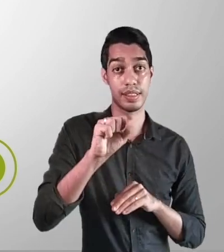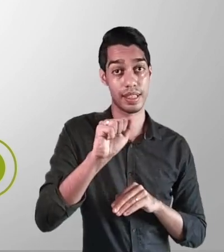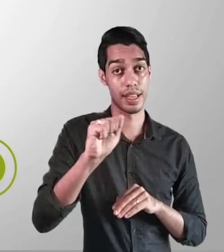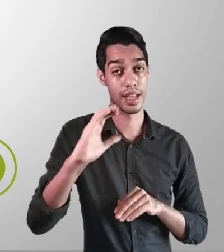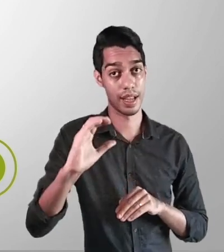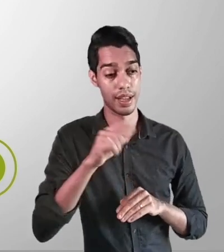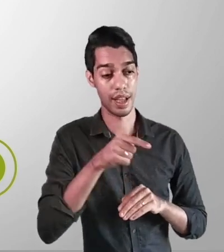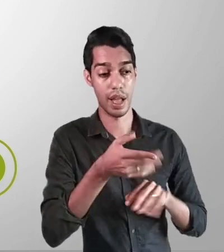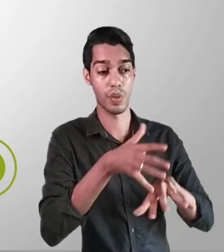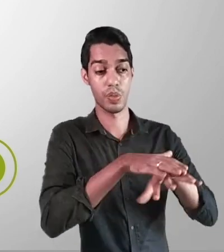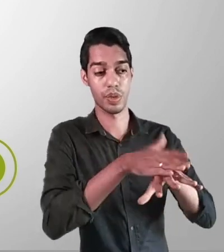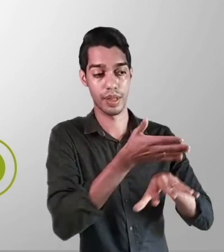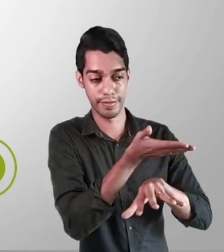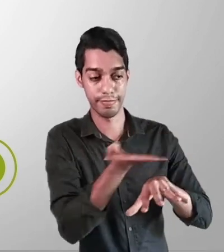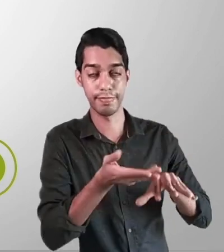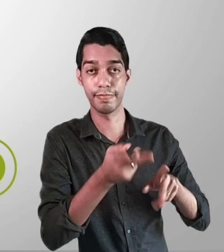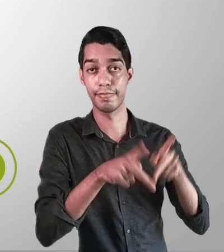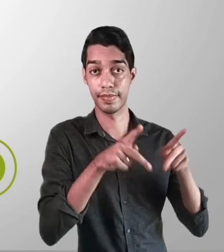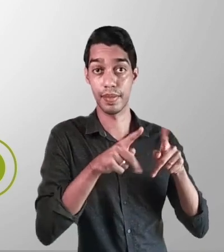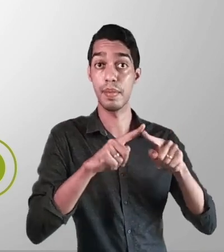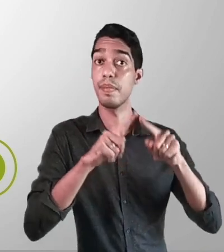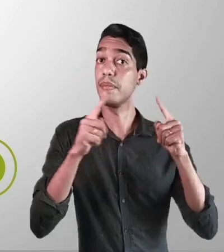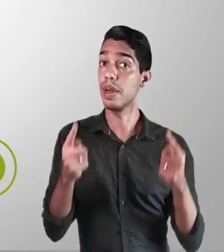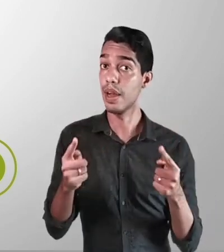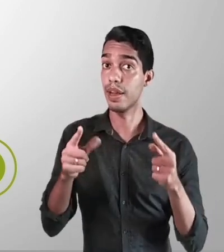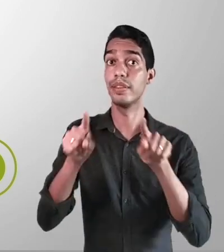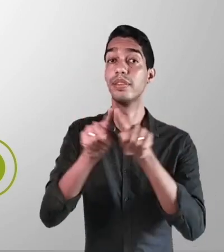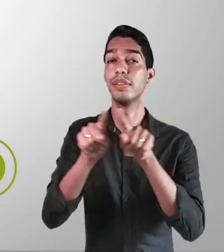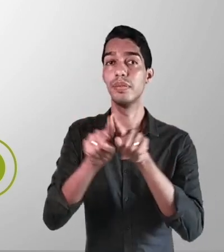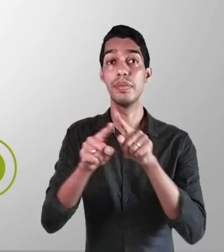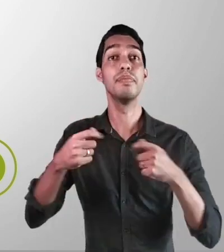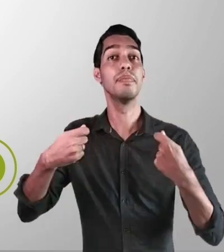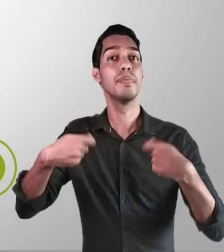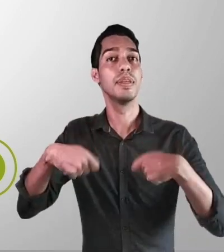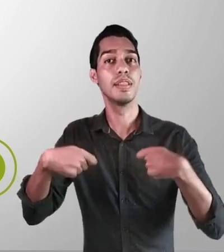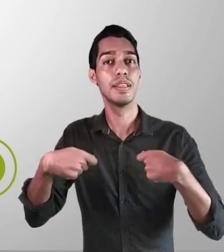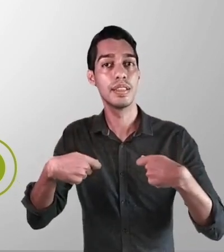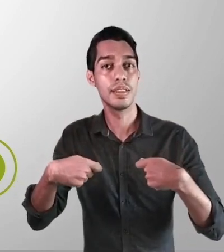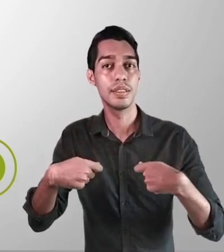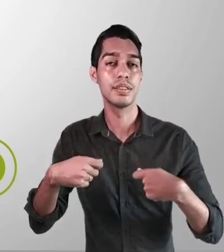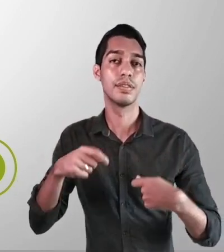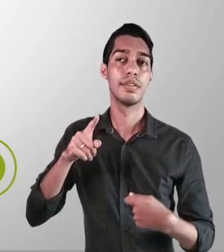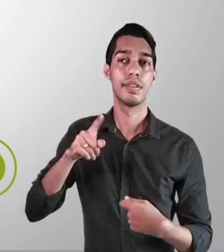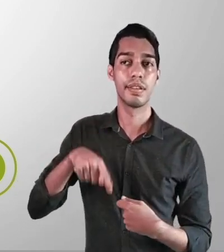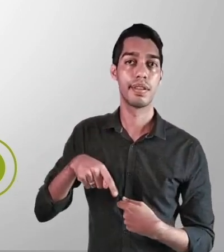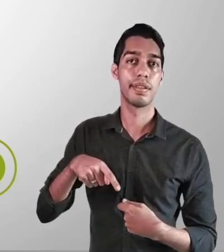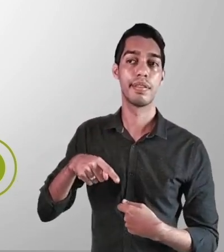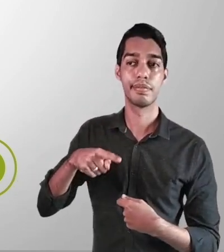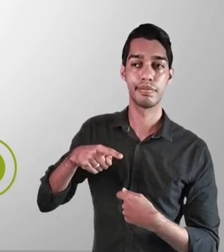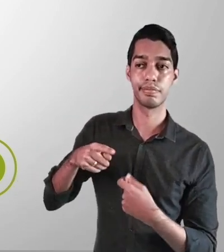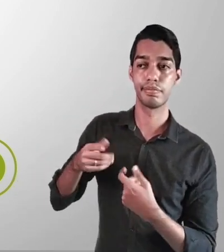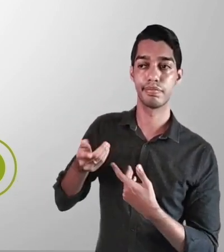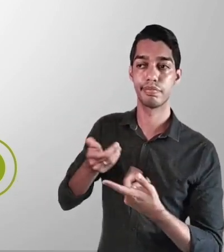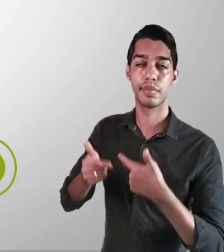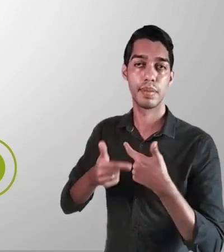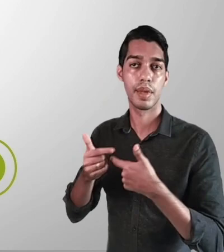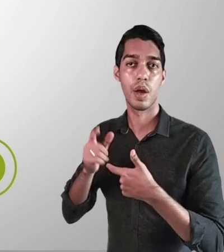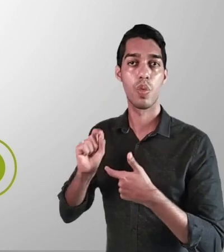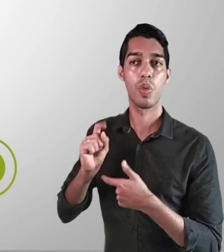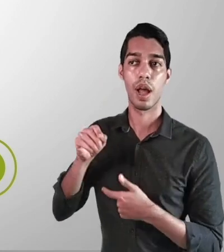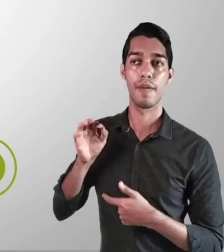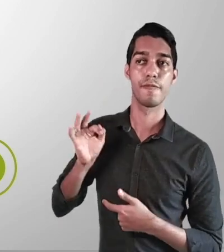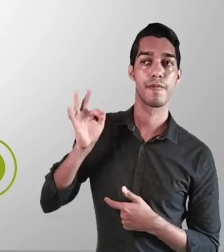população, mas acima de tudo, precisamos trabalhar naquilo que eu venho falando muito, que é uma visão de longo prazo,